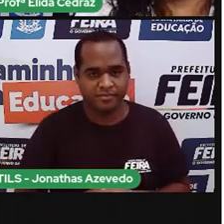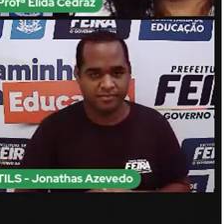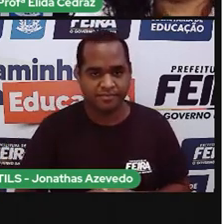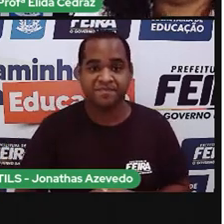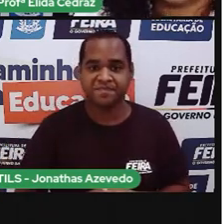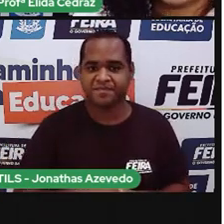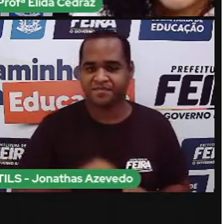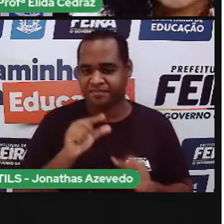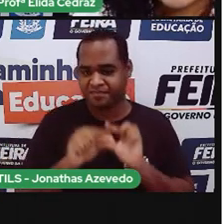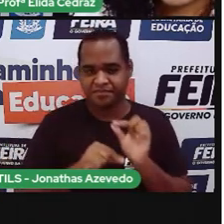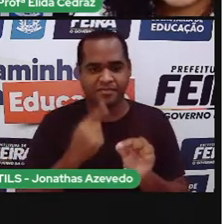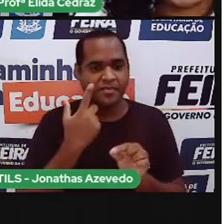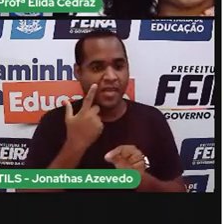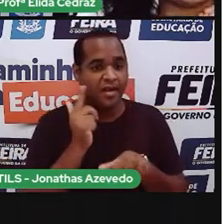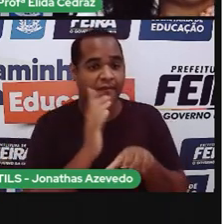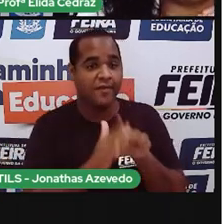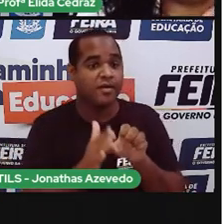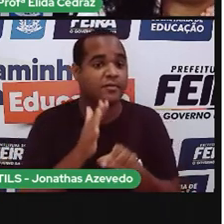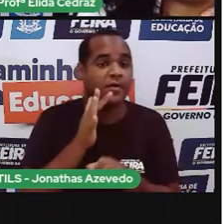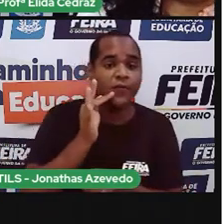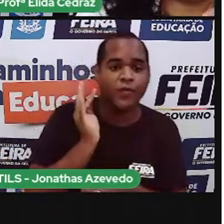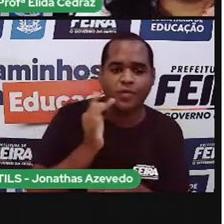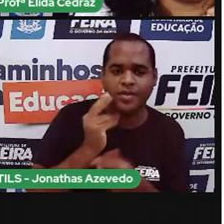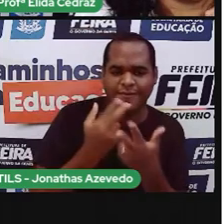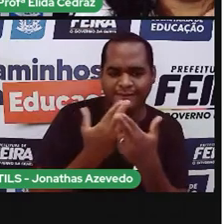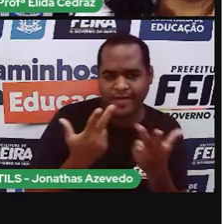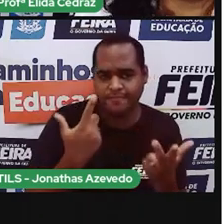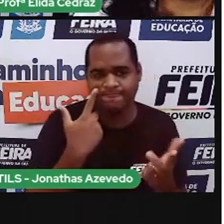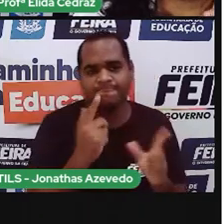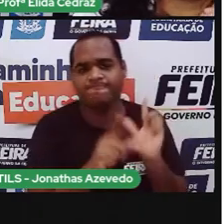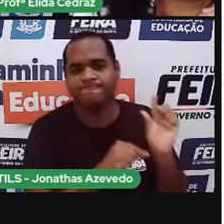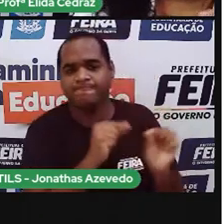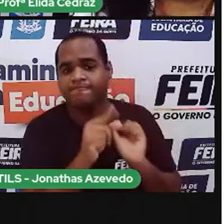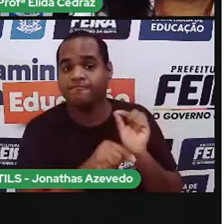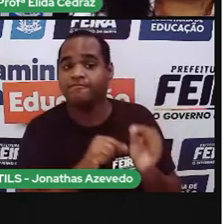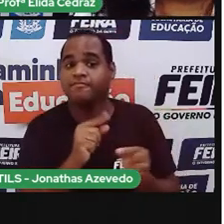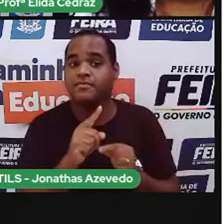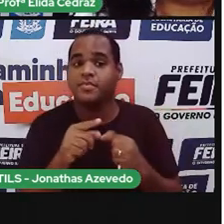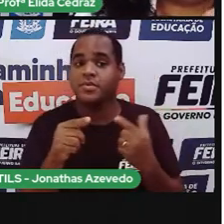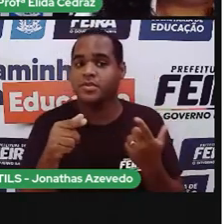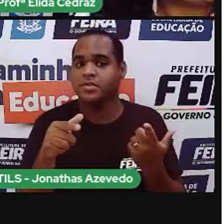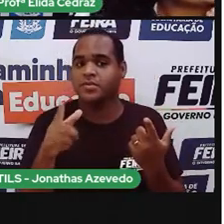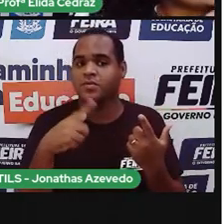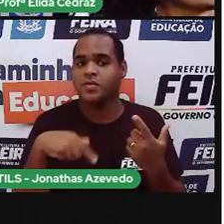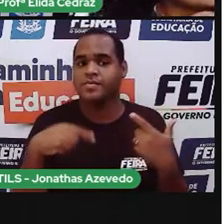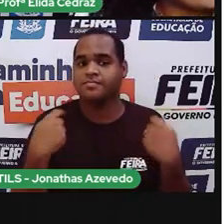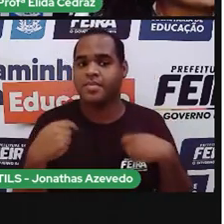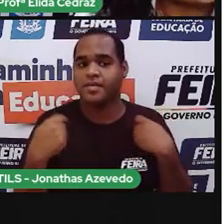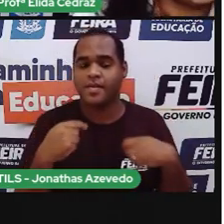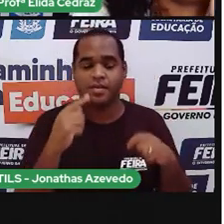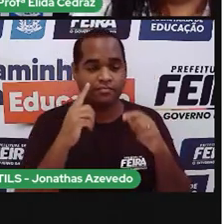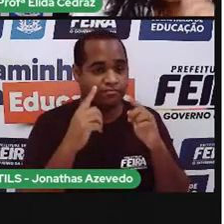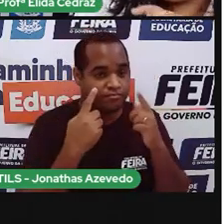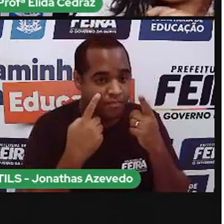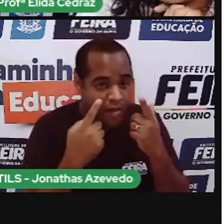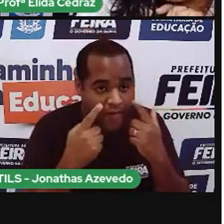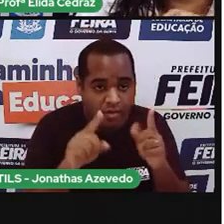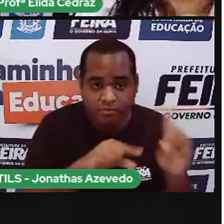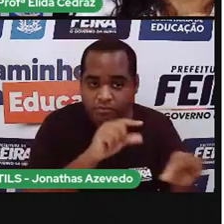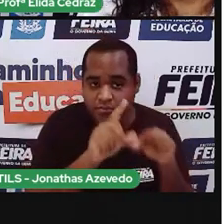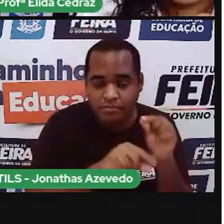as verduras, eu quero que vocês percebam cada detalhe, porque nós vamos precisar dos detalhes